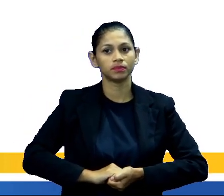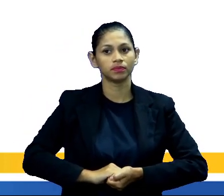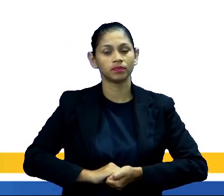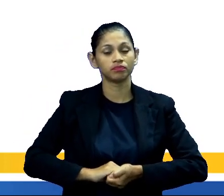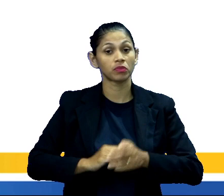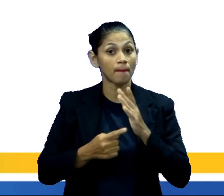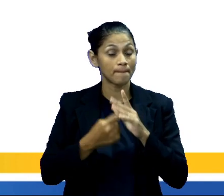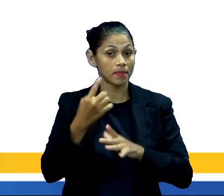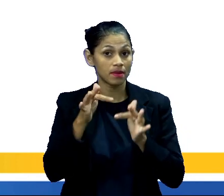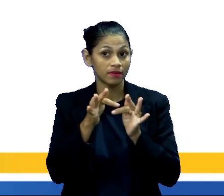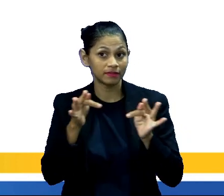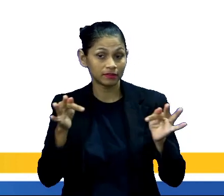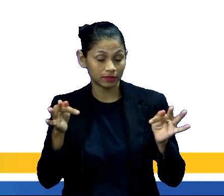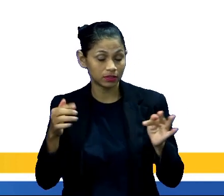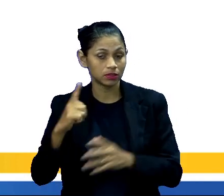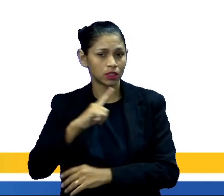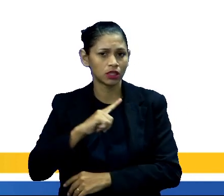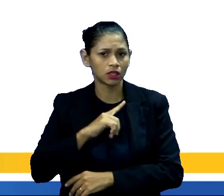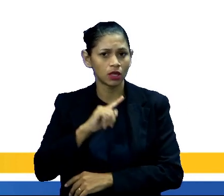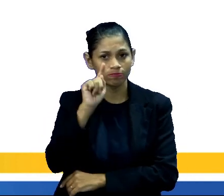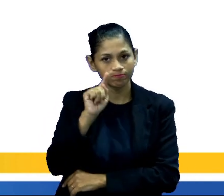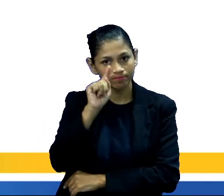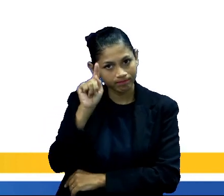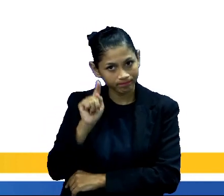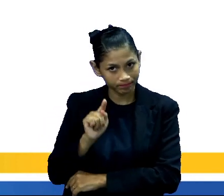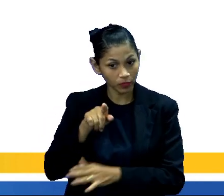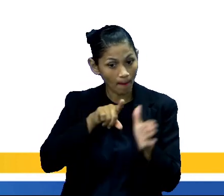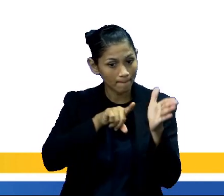uma interrogação, no caso ali uma pergunta.